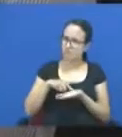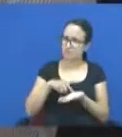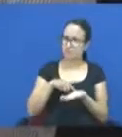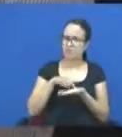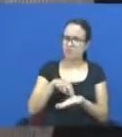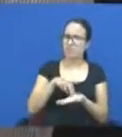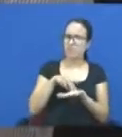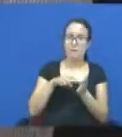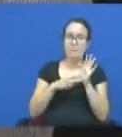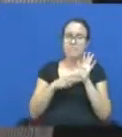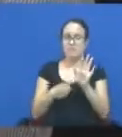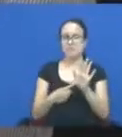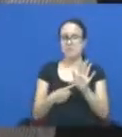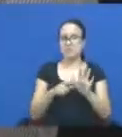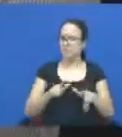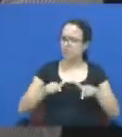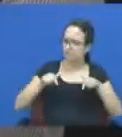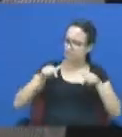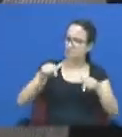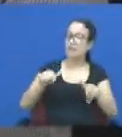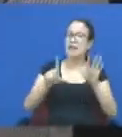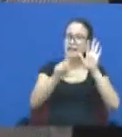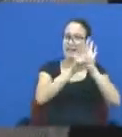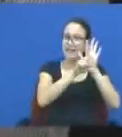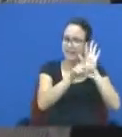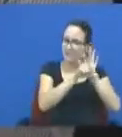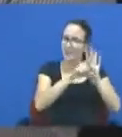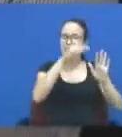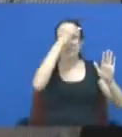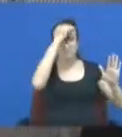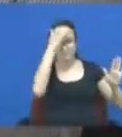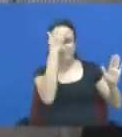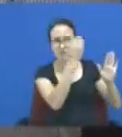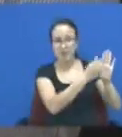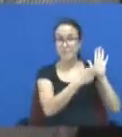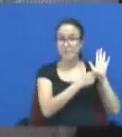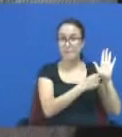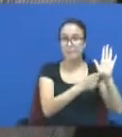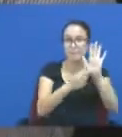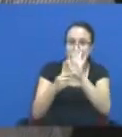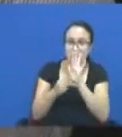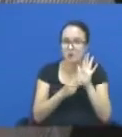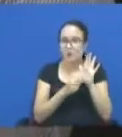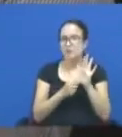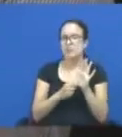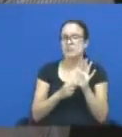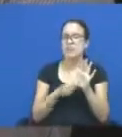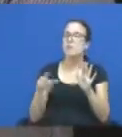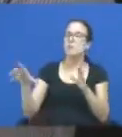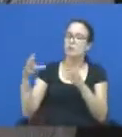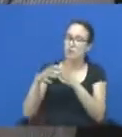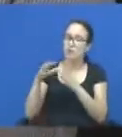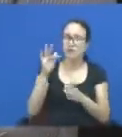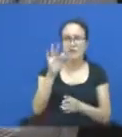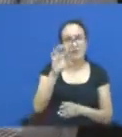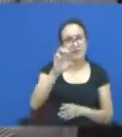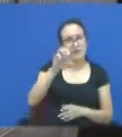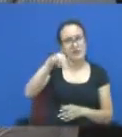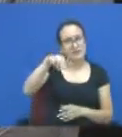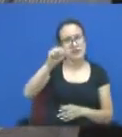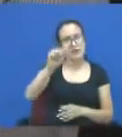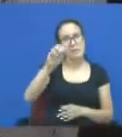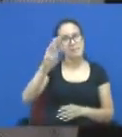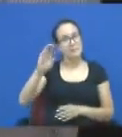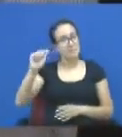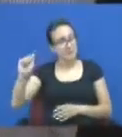aqui tem que ser cumprida e nós temos que mostrar para a FENABAN que o cidadão tem muito mais valor do que o dinheiro.